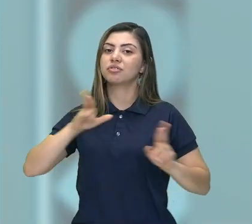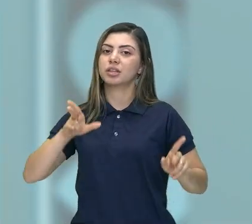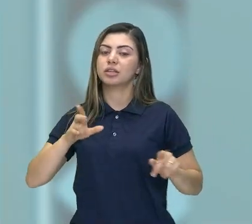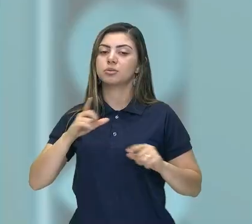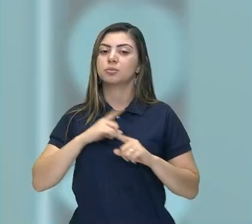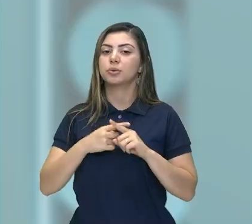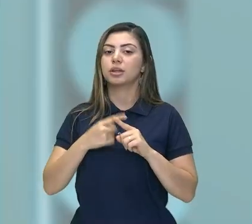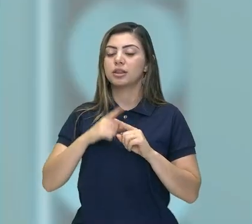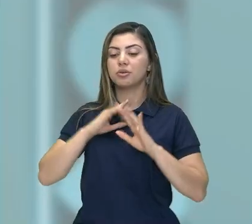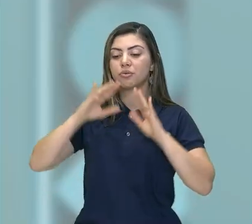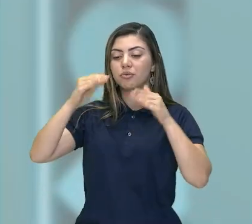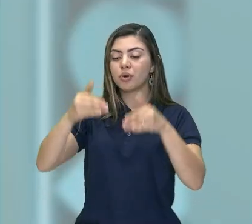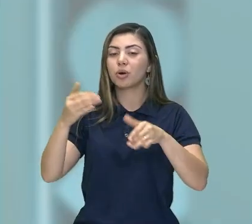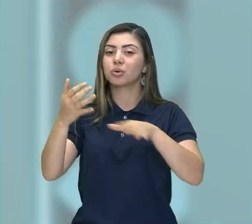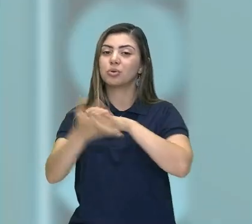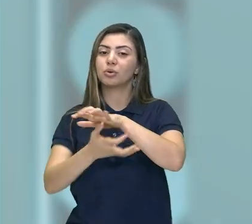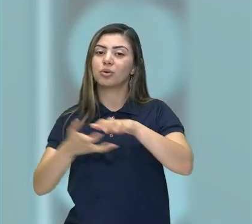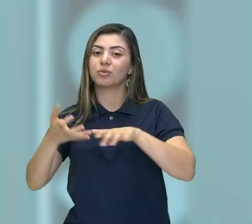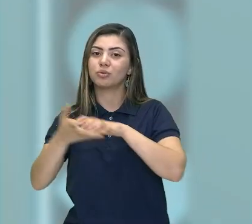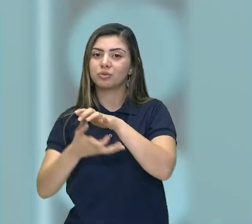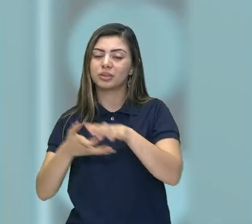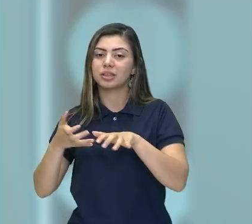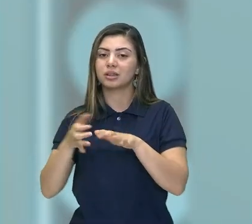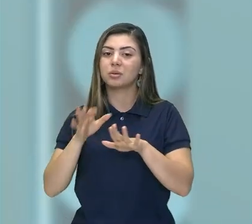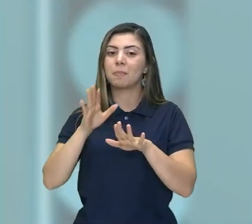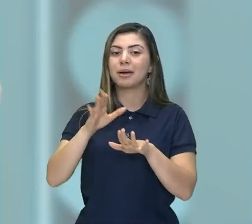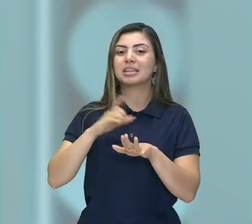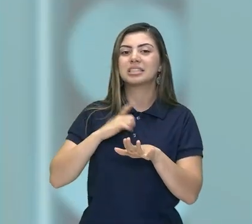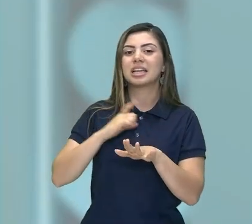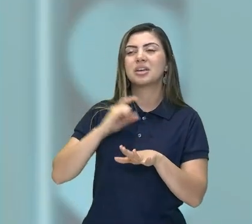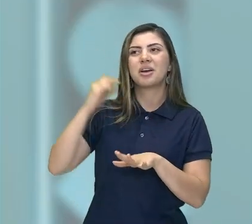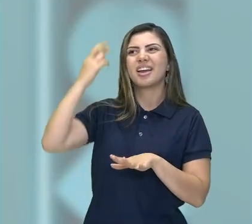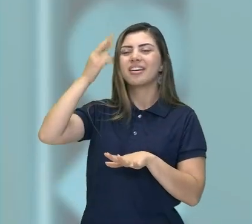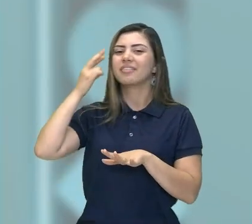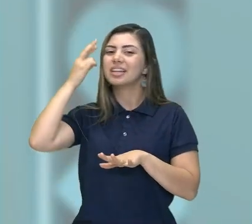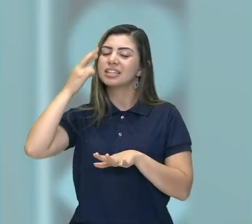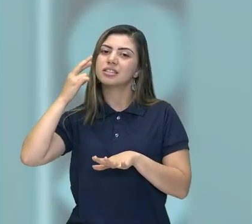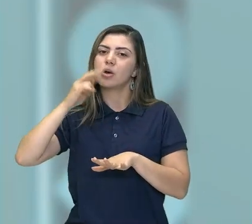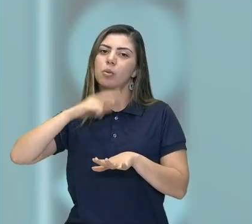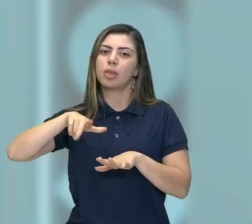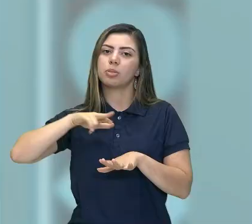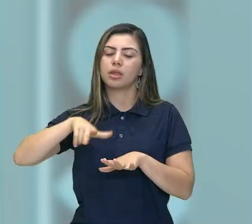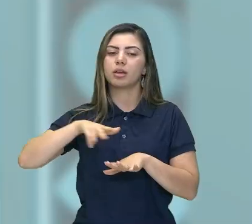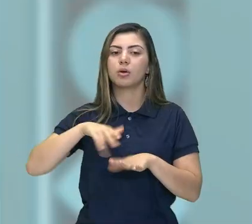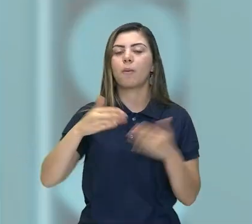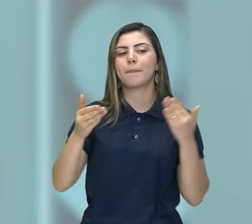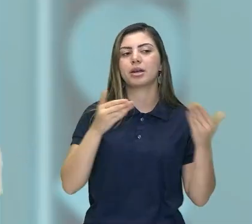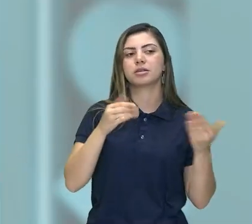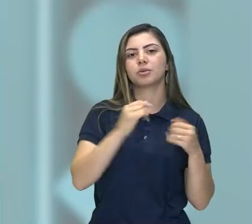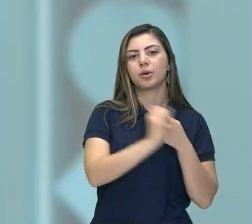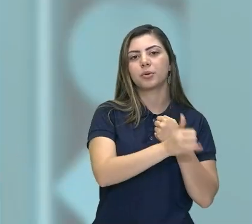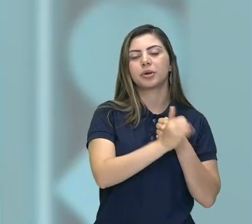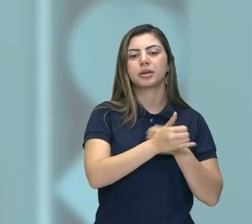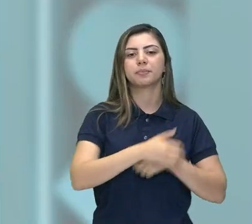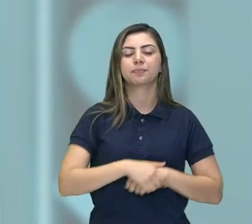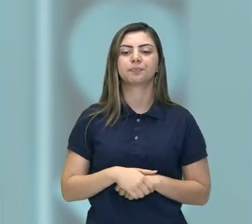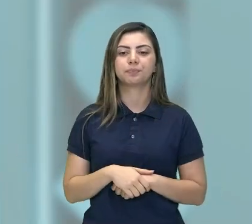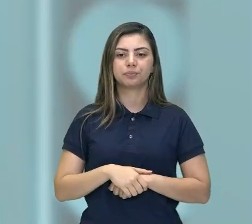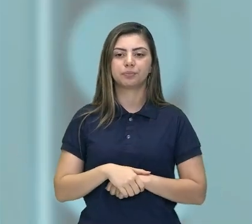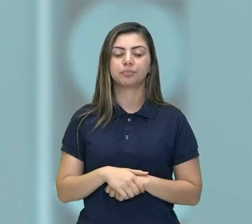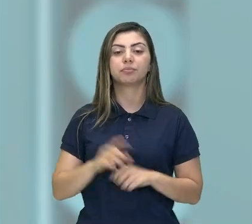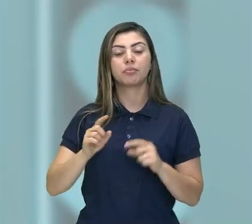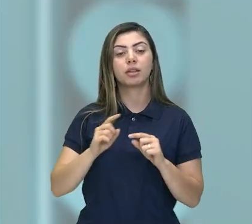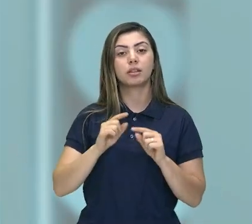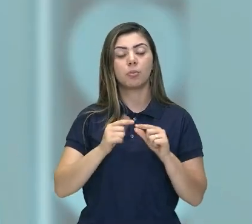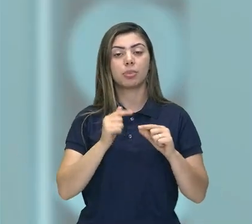conflito, mas não vai ser tão subjetivo a ponto de trazer assim uma reflexão como a crônica, ok? Então, depois do